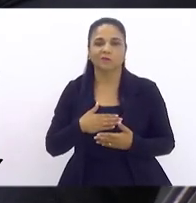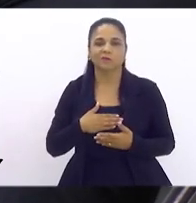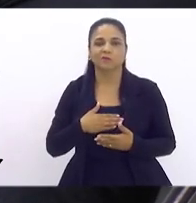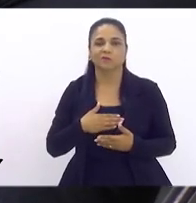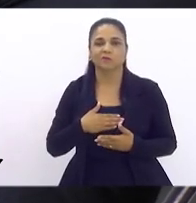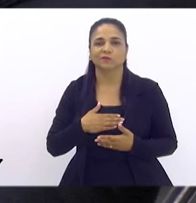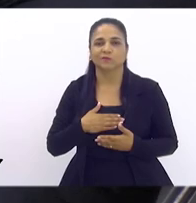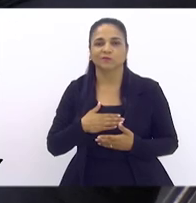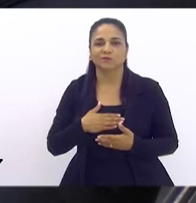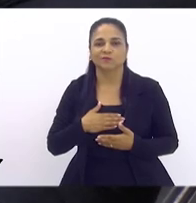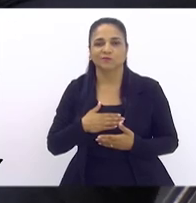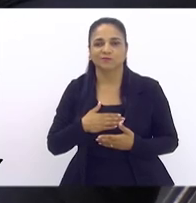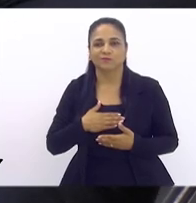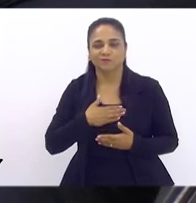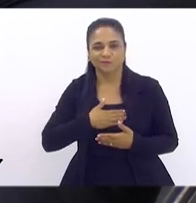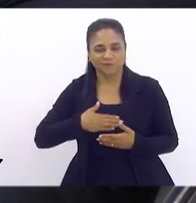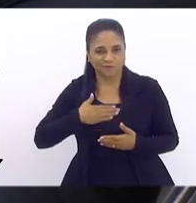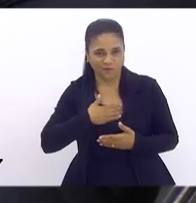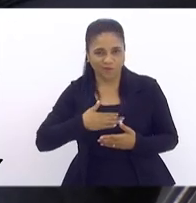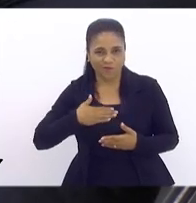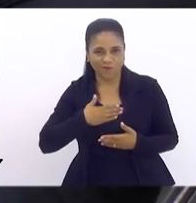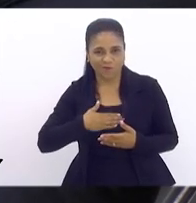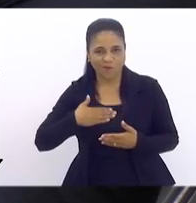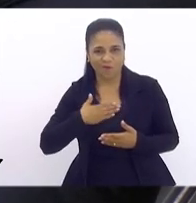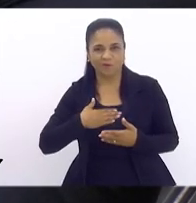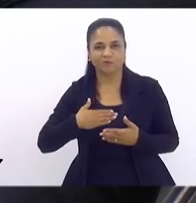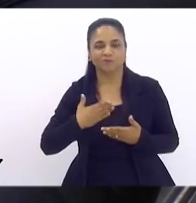ser positivo né